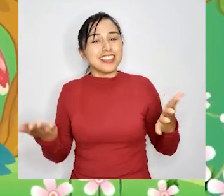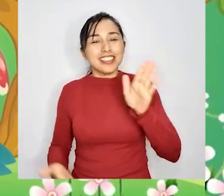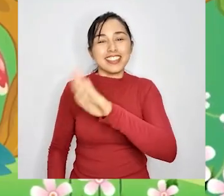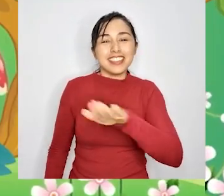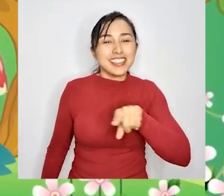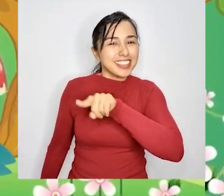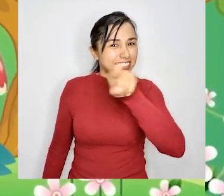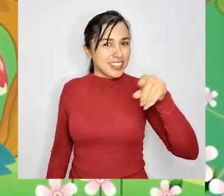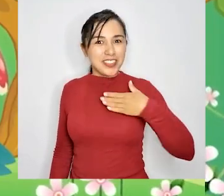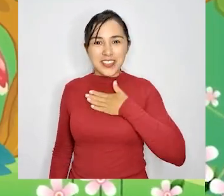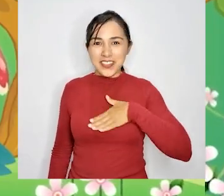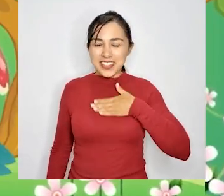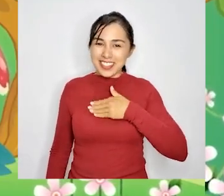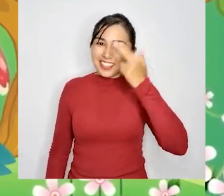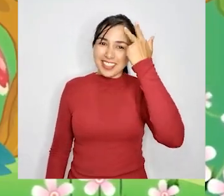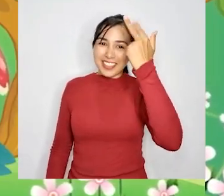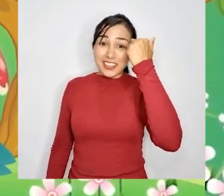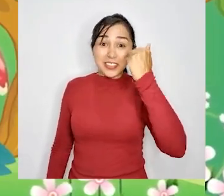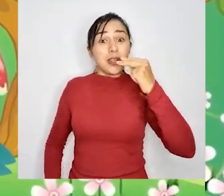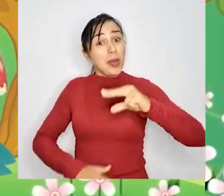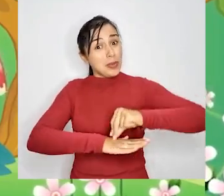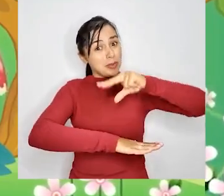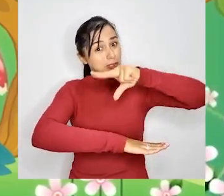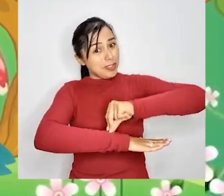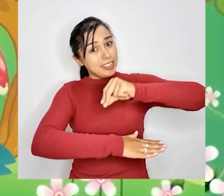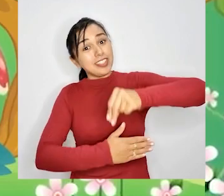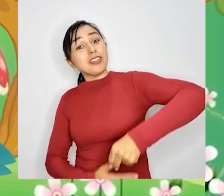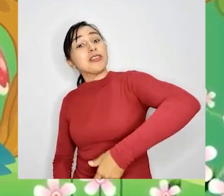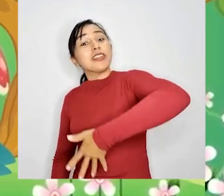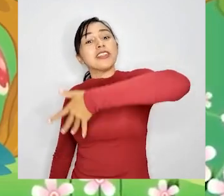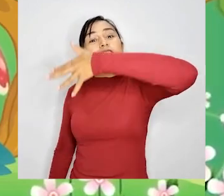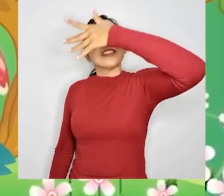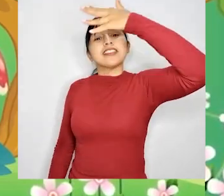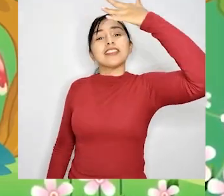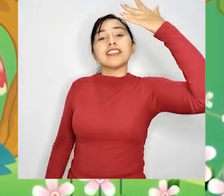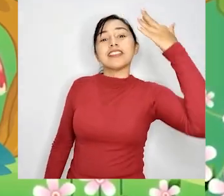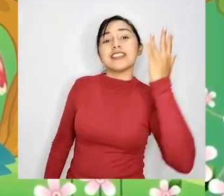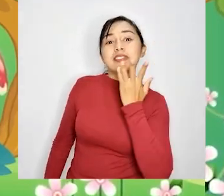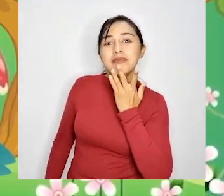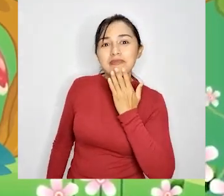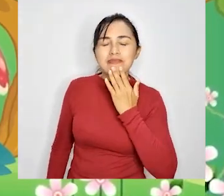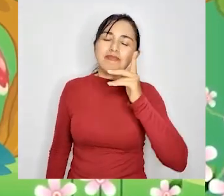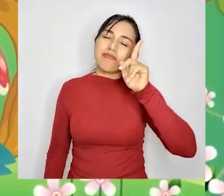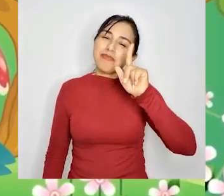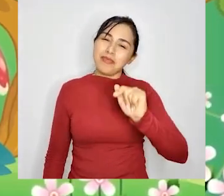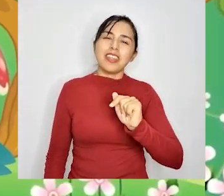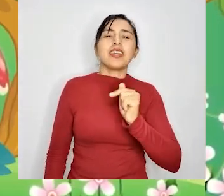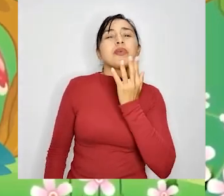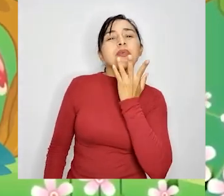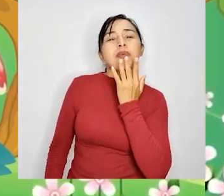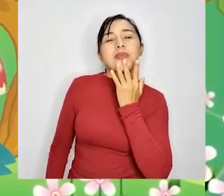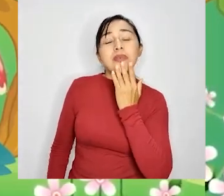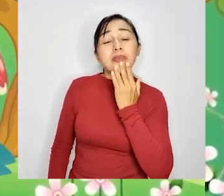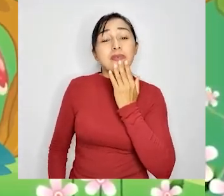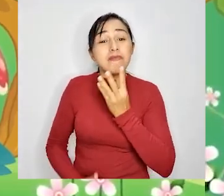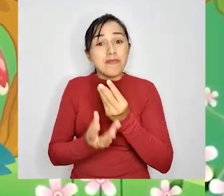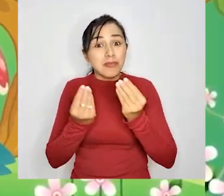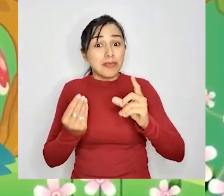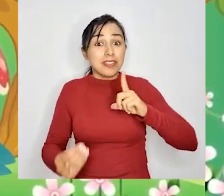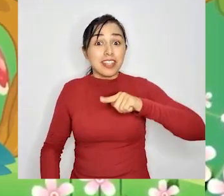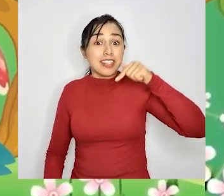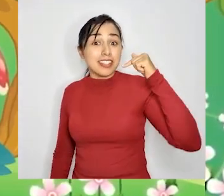Então, crianças, vocês gostaram da história do grilo e o arco-íris? O arco-íris é muito colorido, não é mesmo? Ele